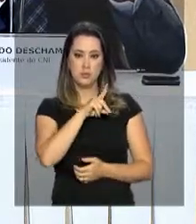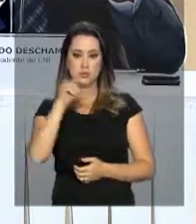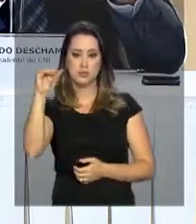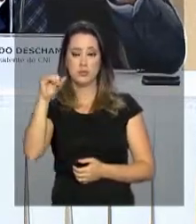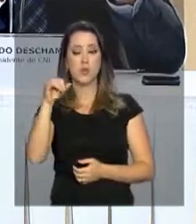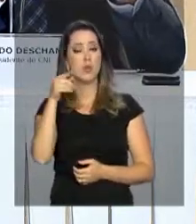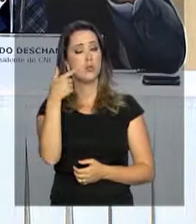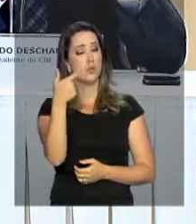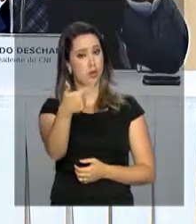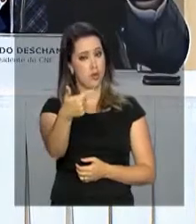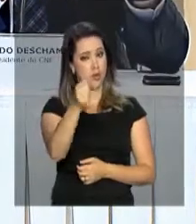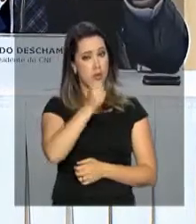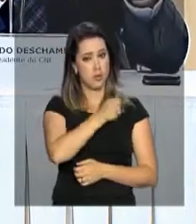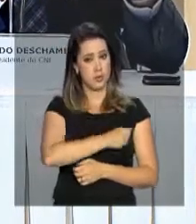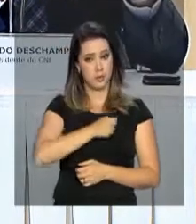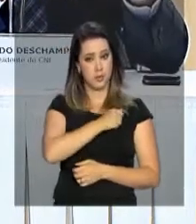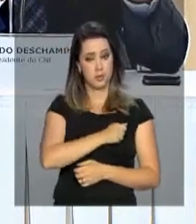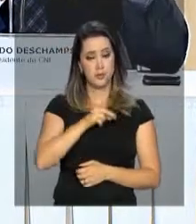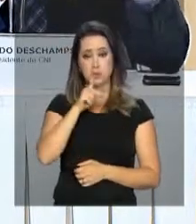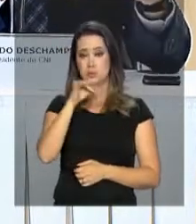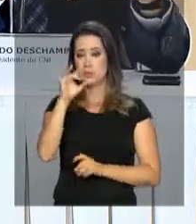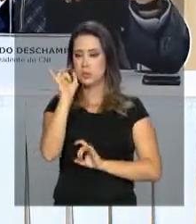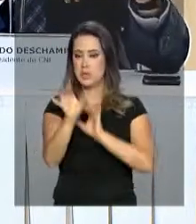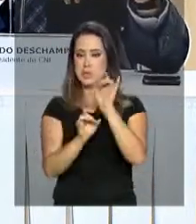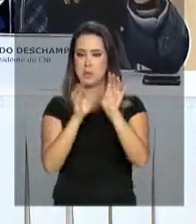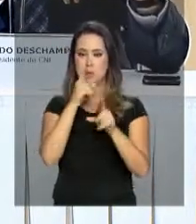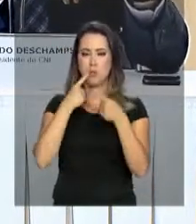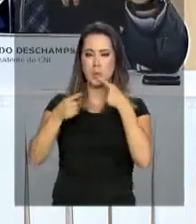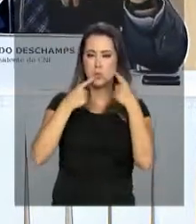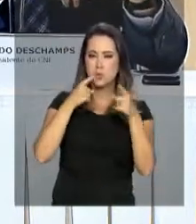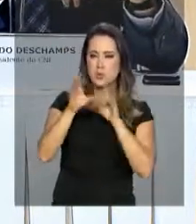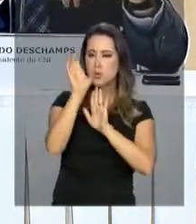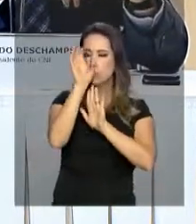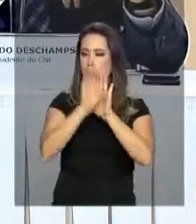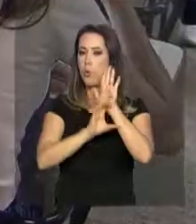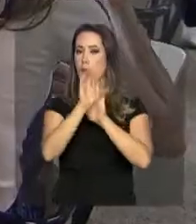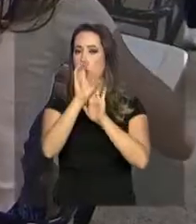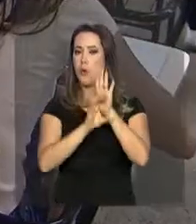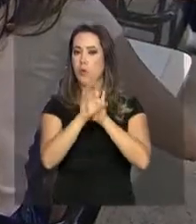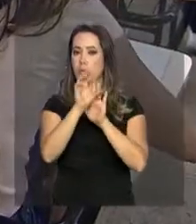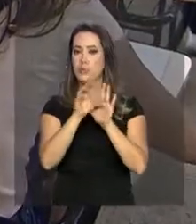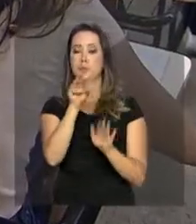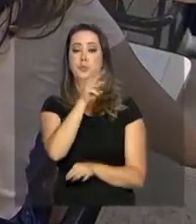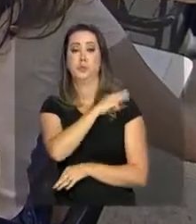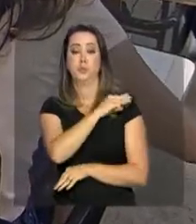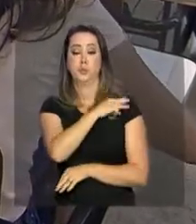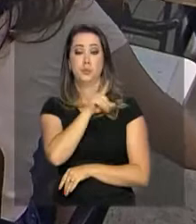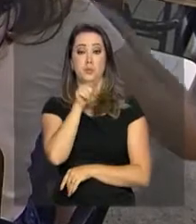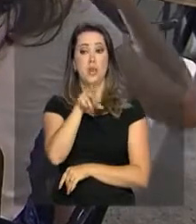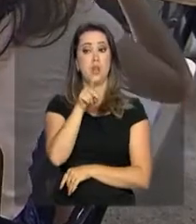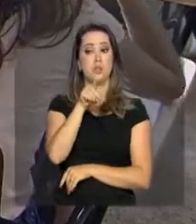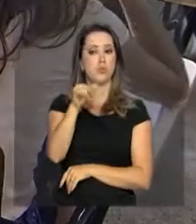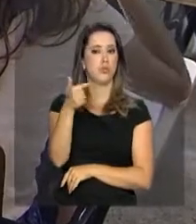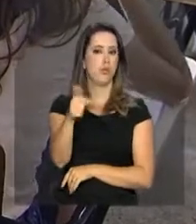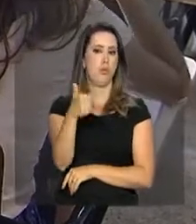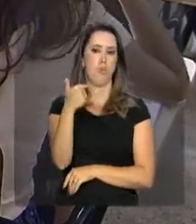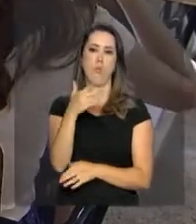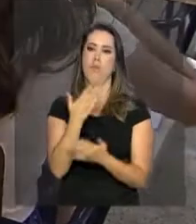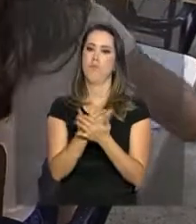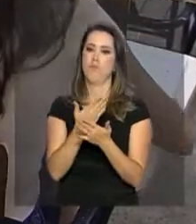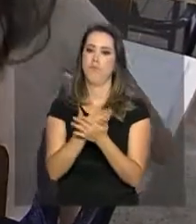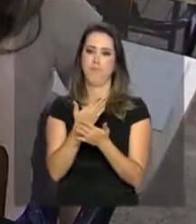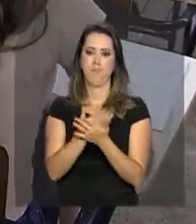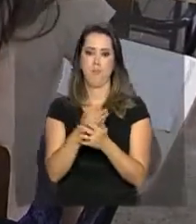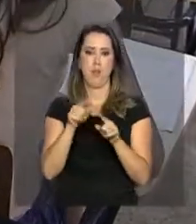como dia d para discussão da base curricular do ensino médio neste dia não haverá aula nas escolas públicas